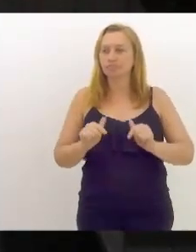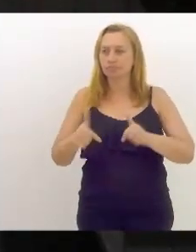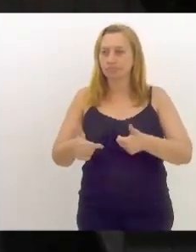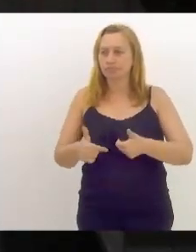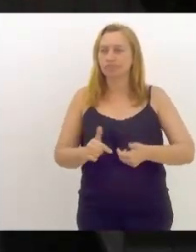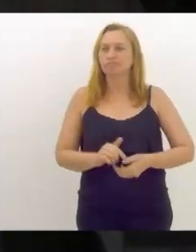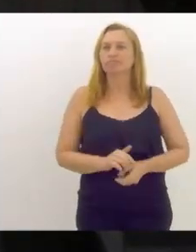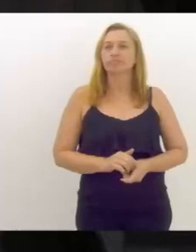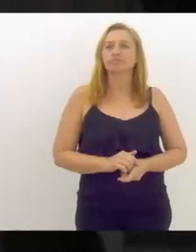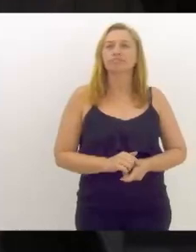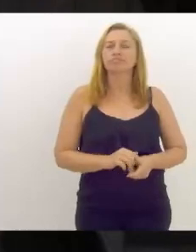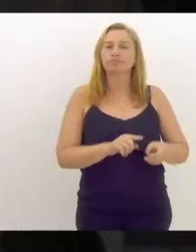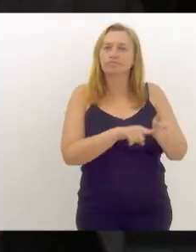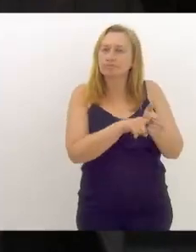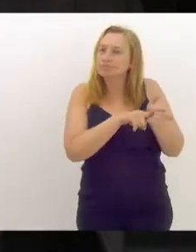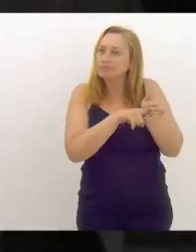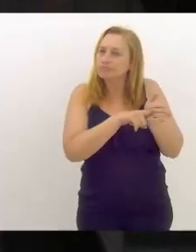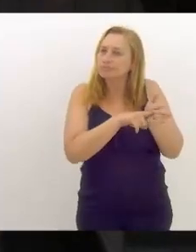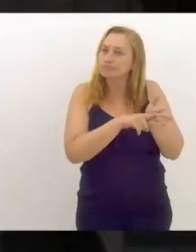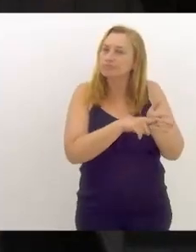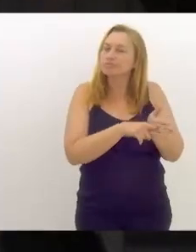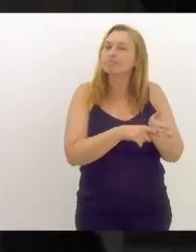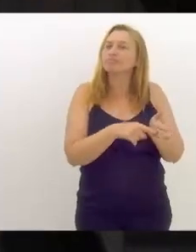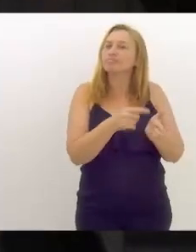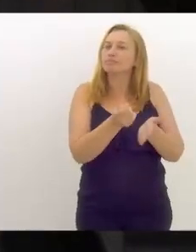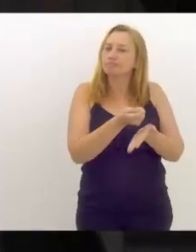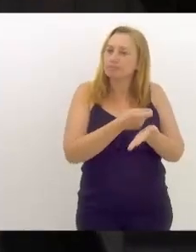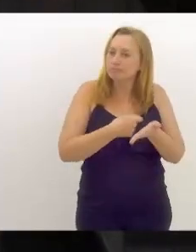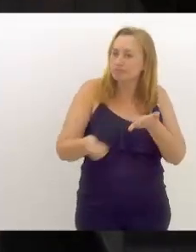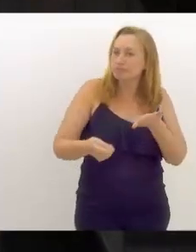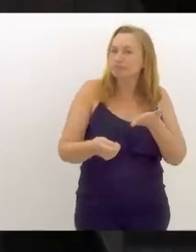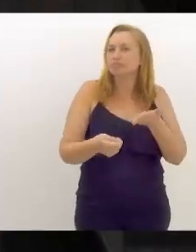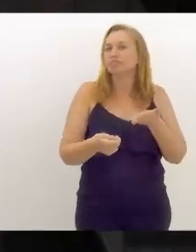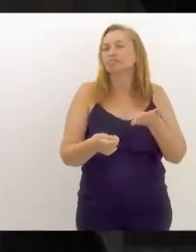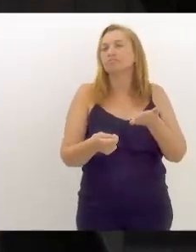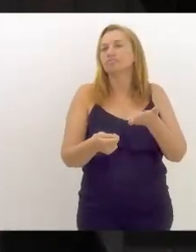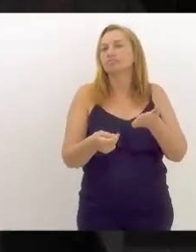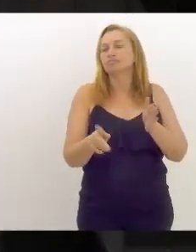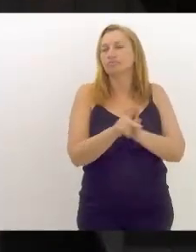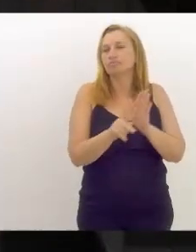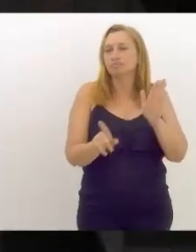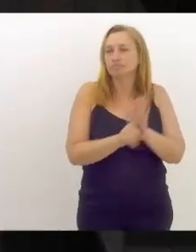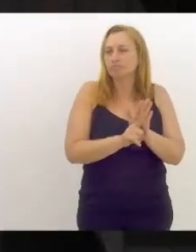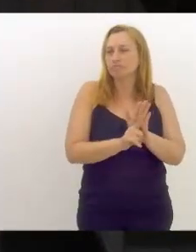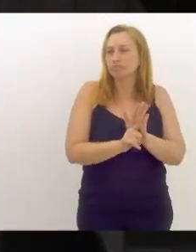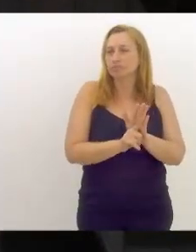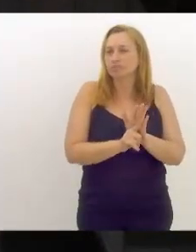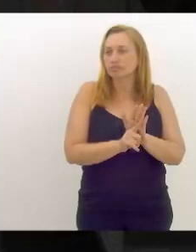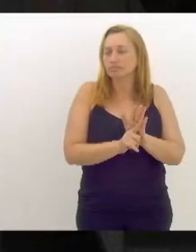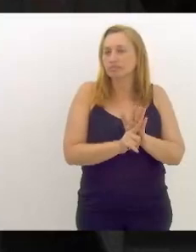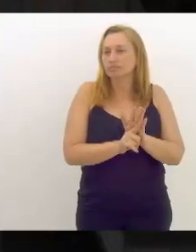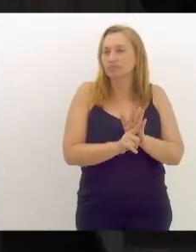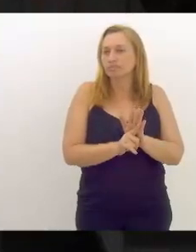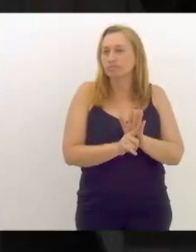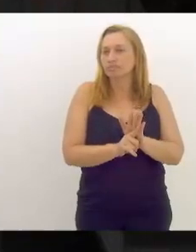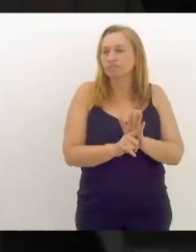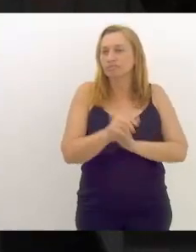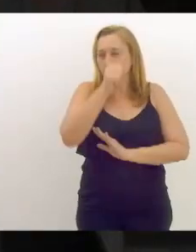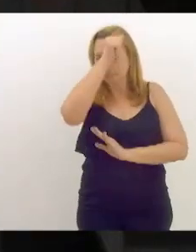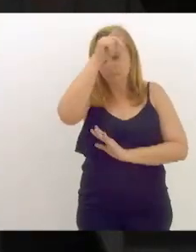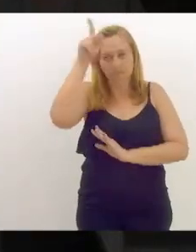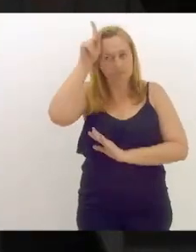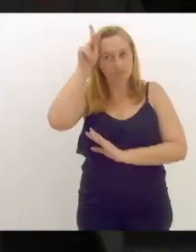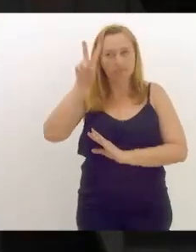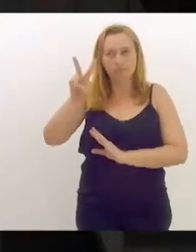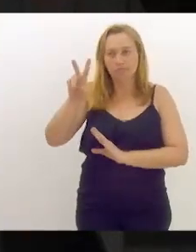de fiscalização, abaixo-assinado, projeto de lei, inclusive, onde a Prefeitura de Volta